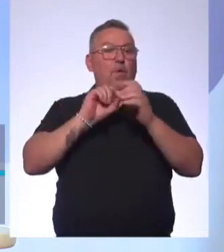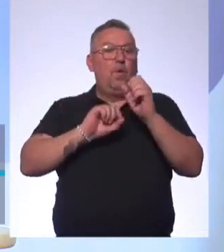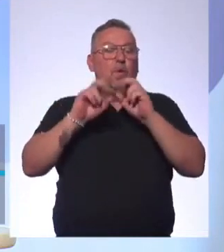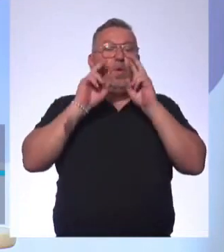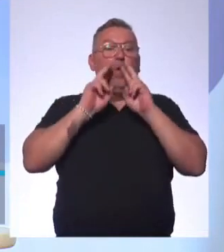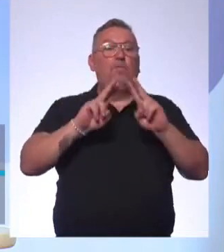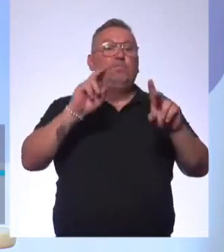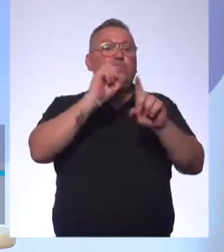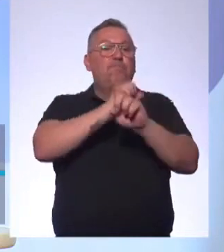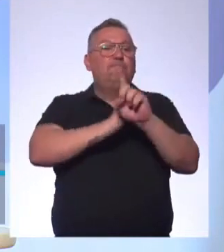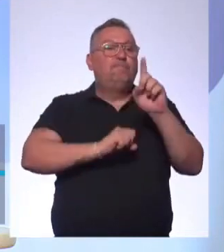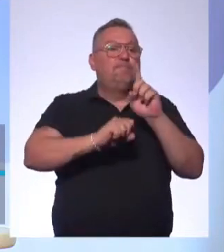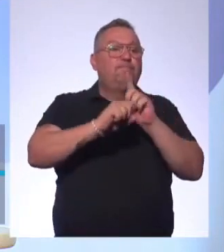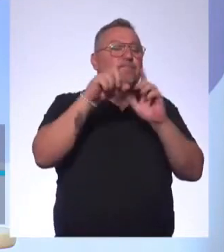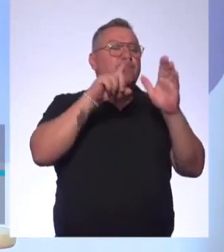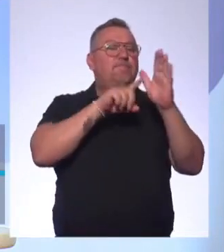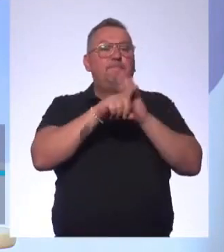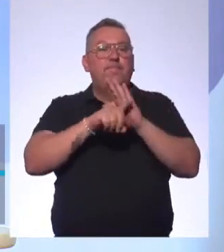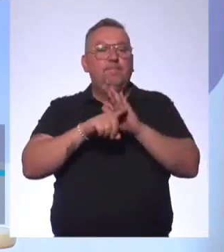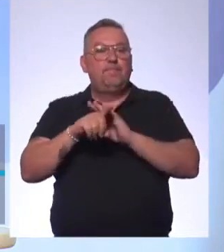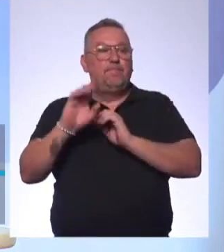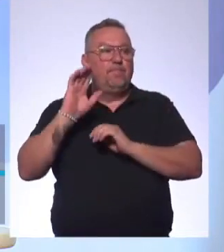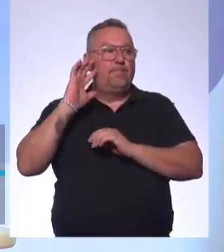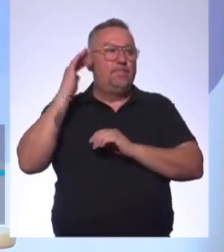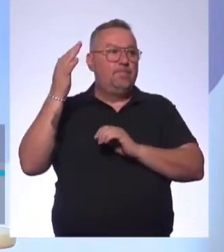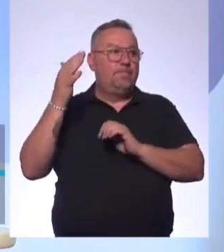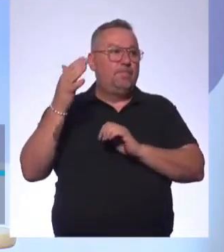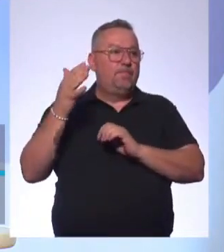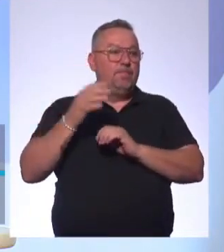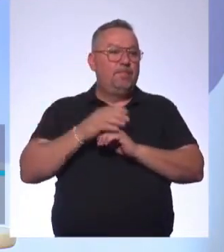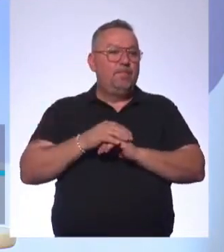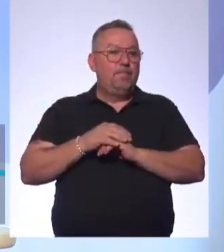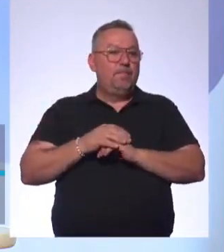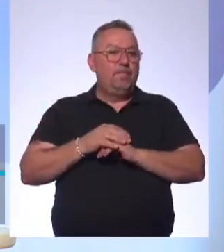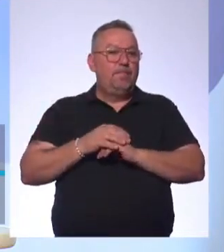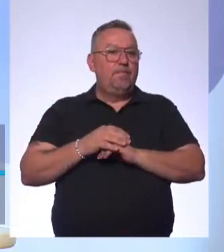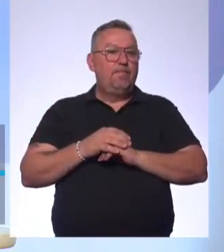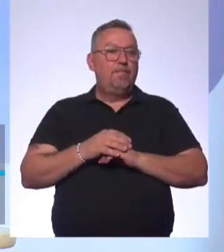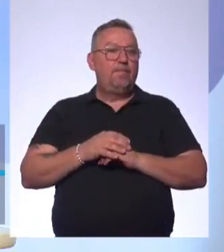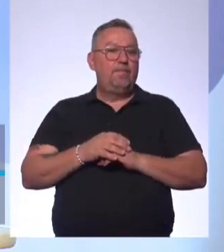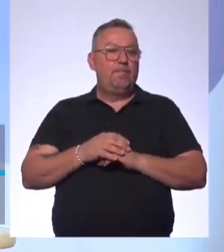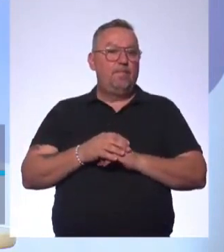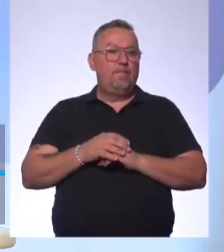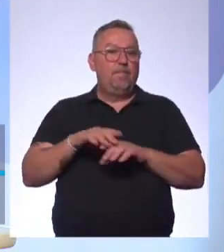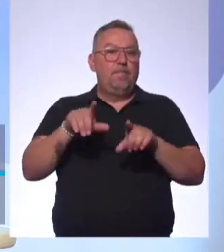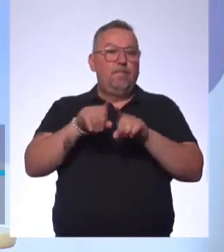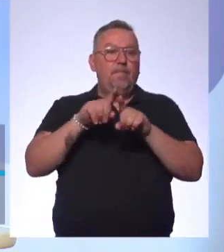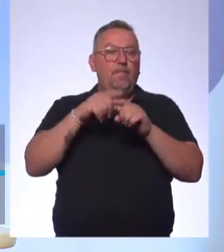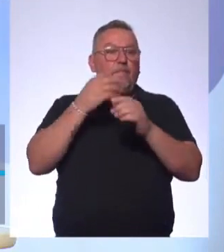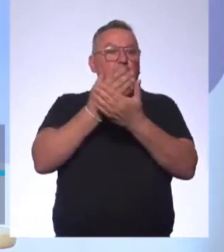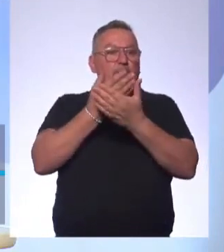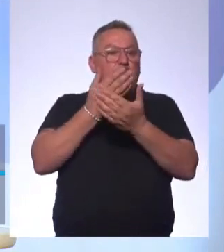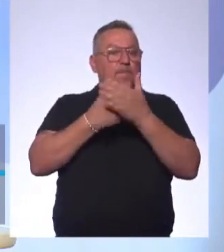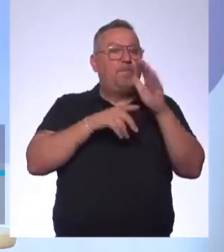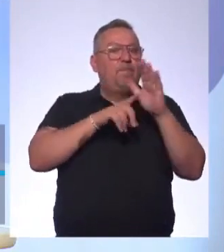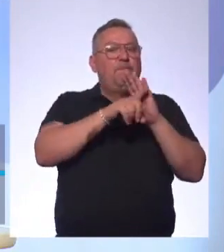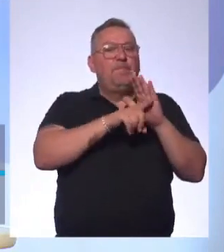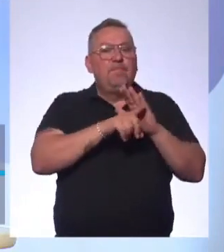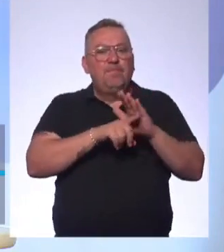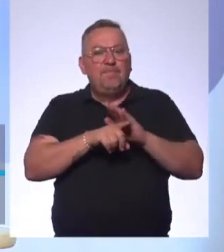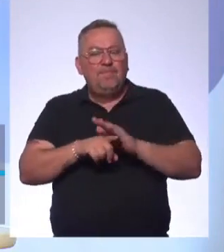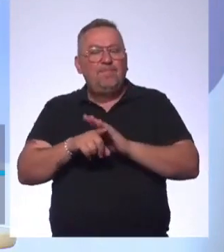olhares sociais e do questionamento dos fatos. através de estudo,